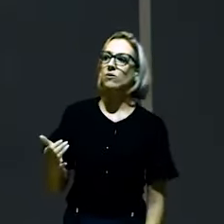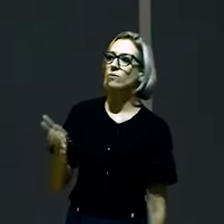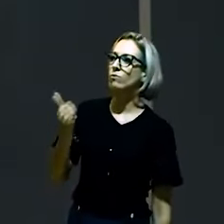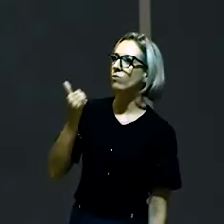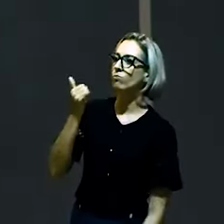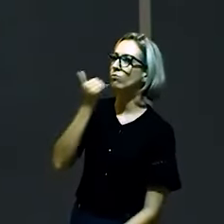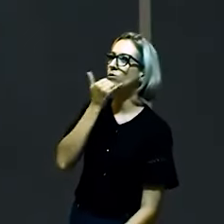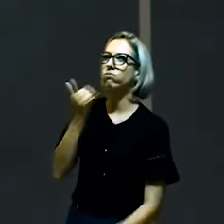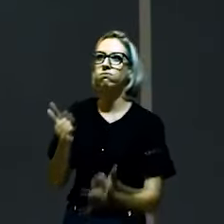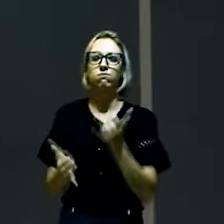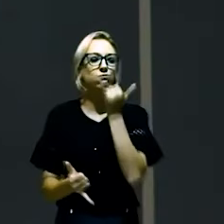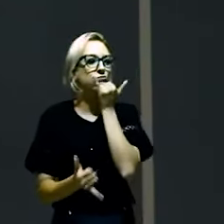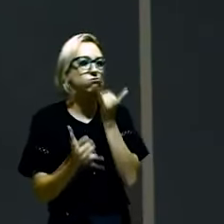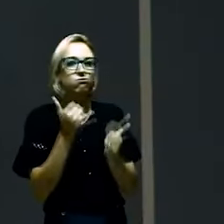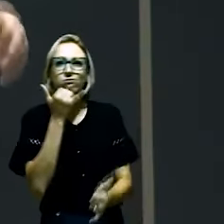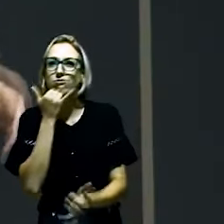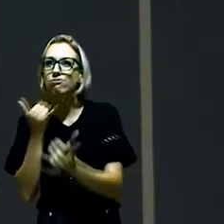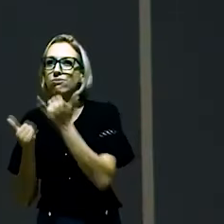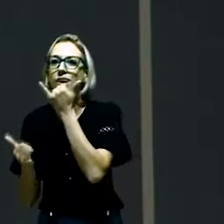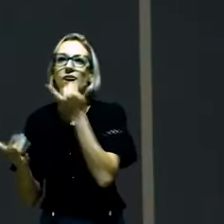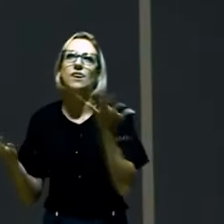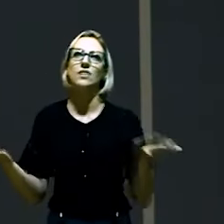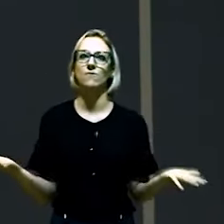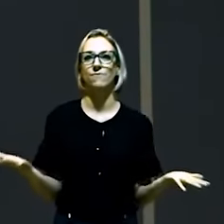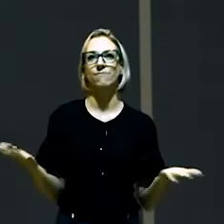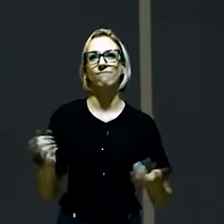erros, para tantos exageros,